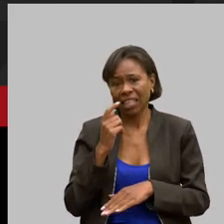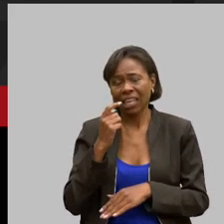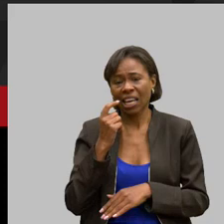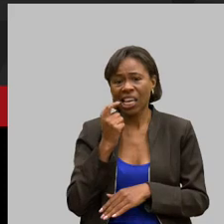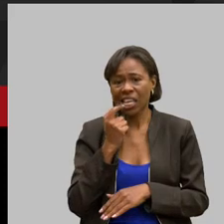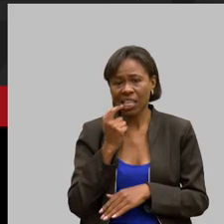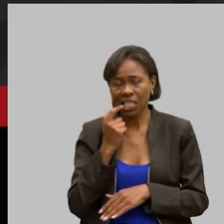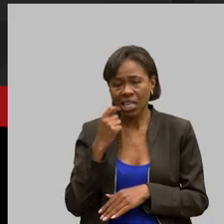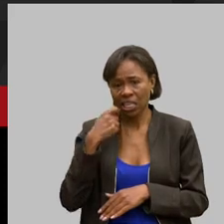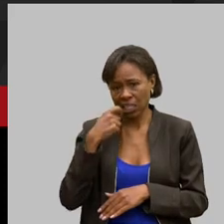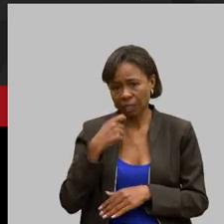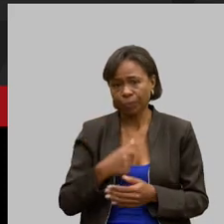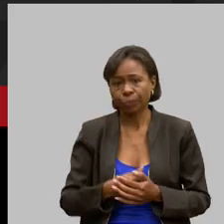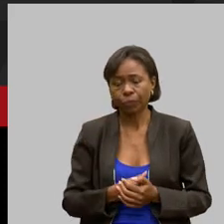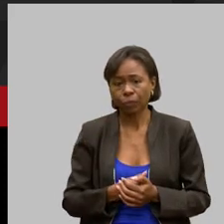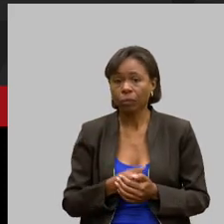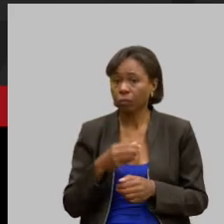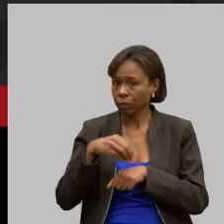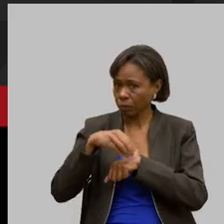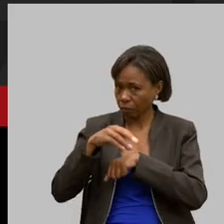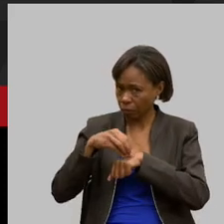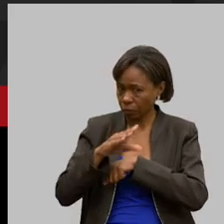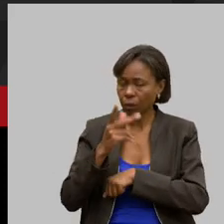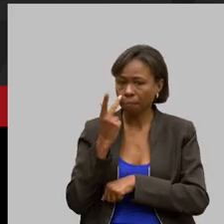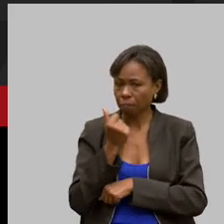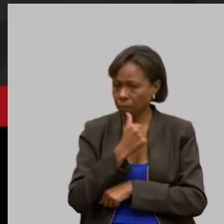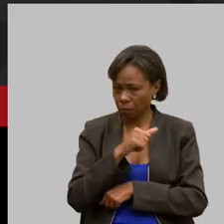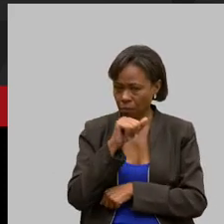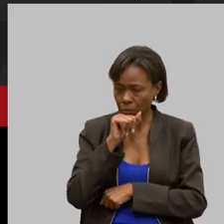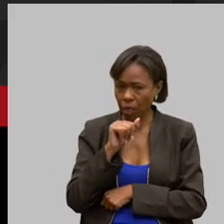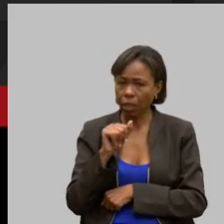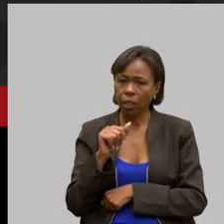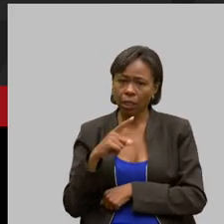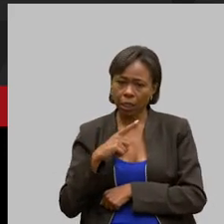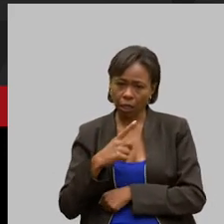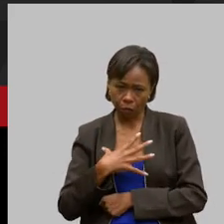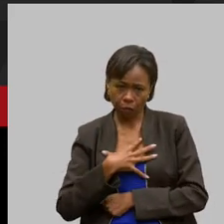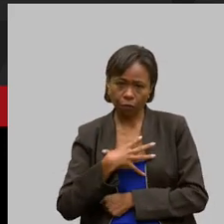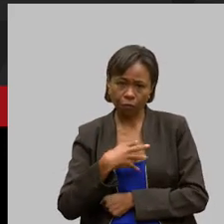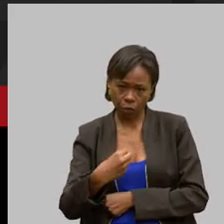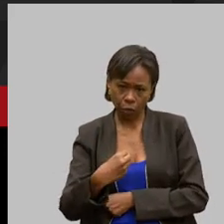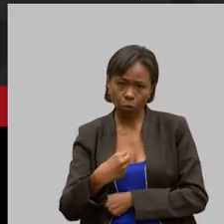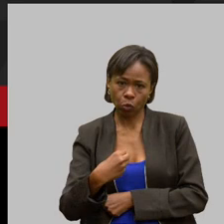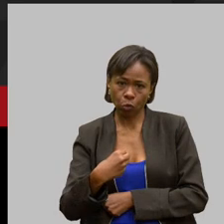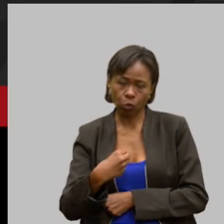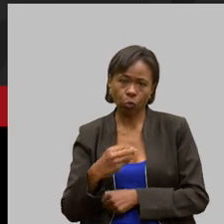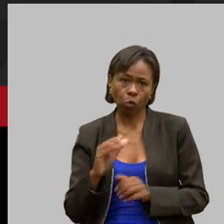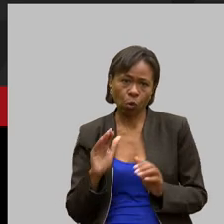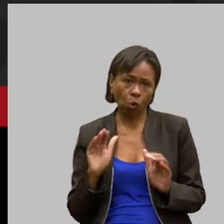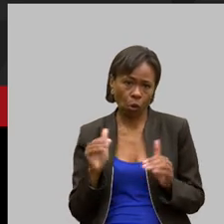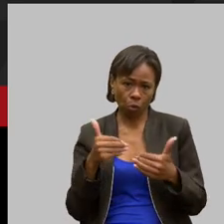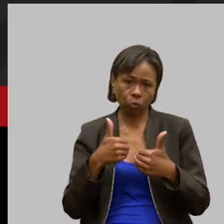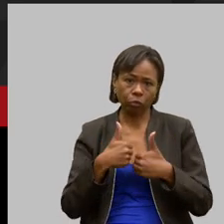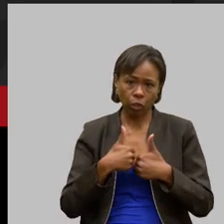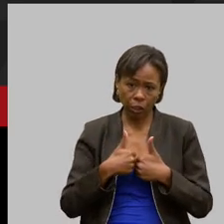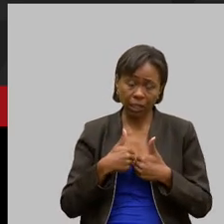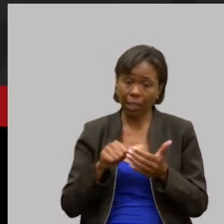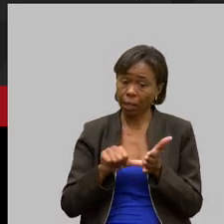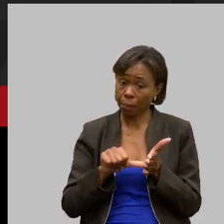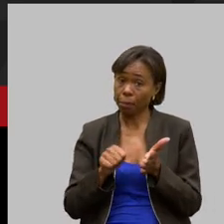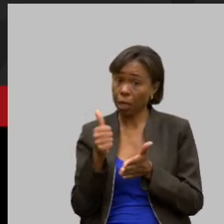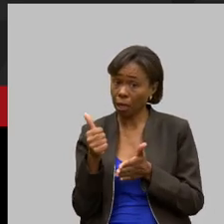então dicas que eu dou aqui para alguns pais né que têm principalmente filhos né que vão tá indo pela primeira vez